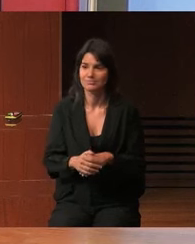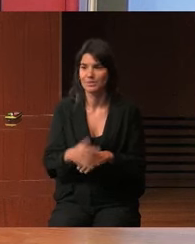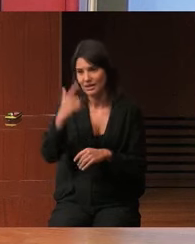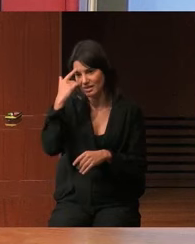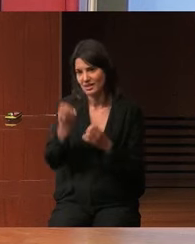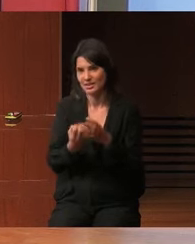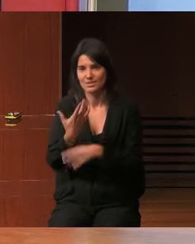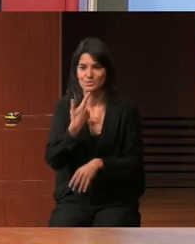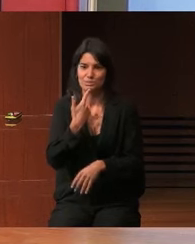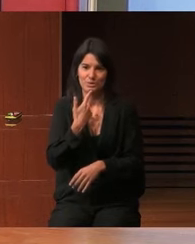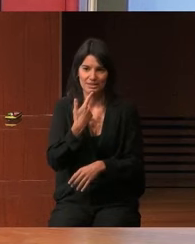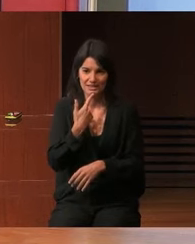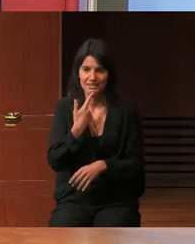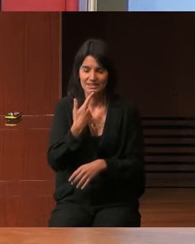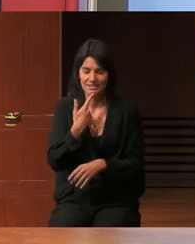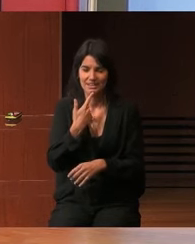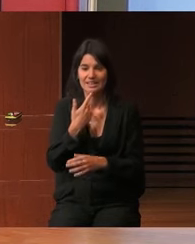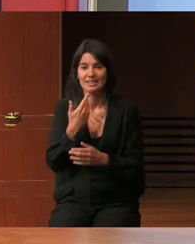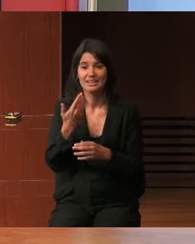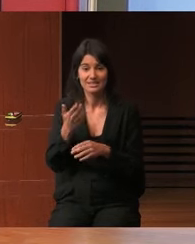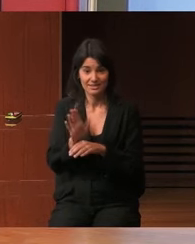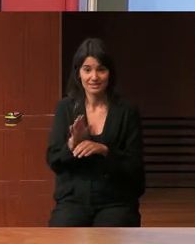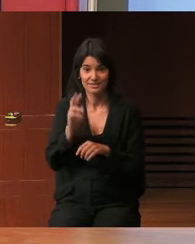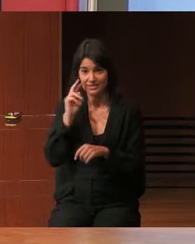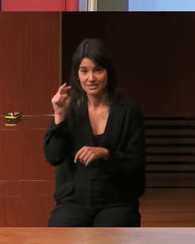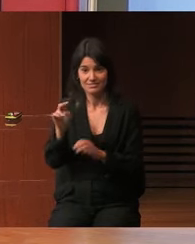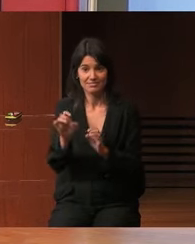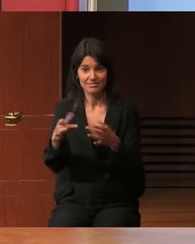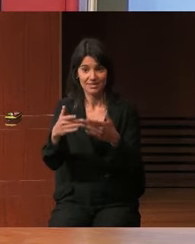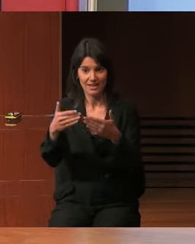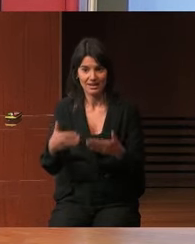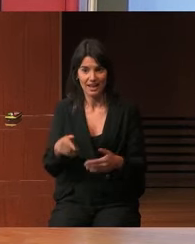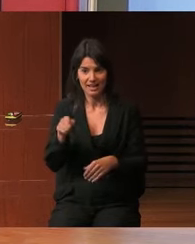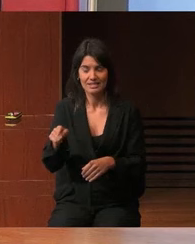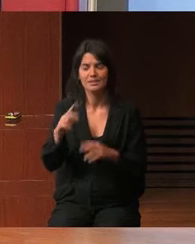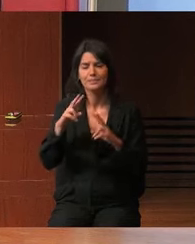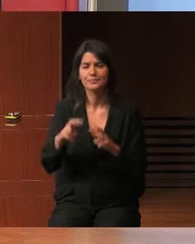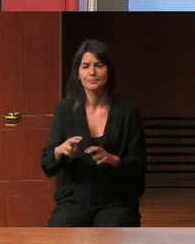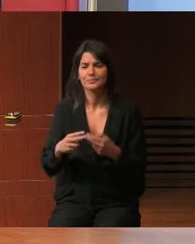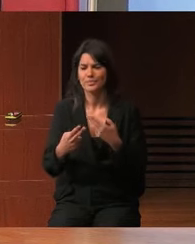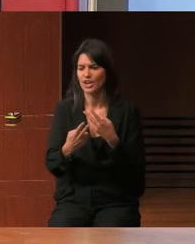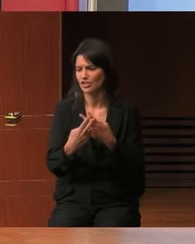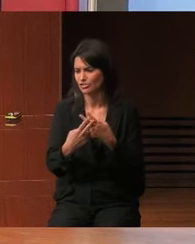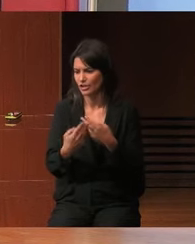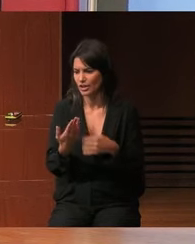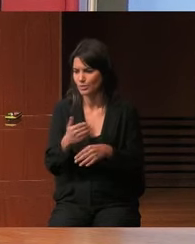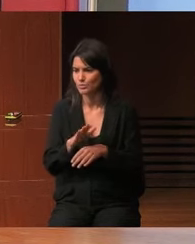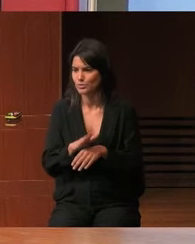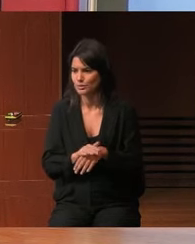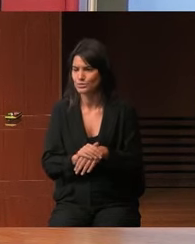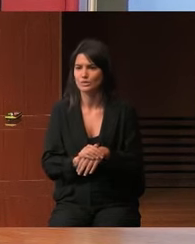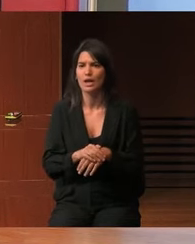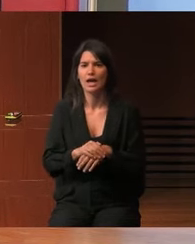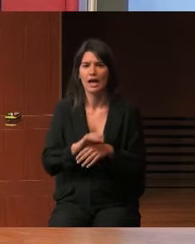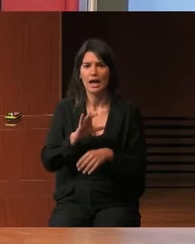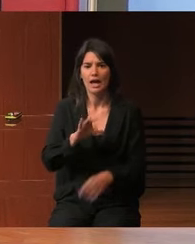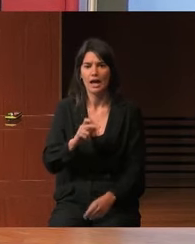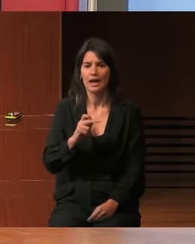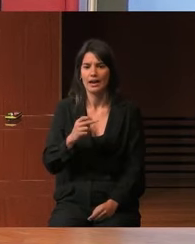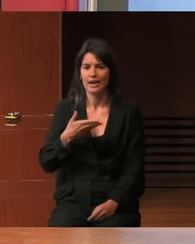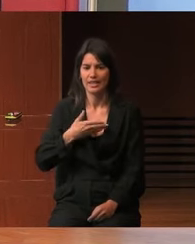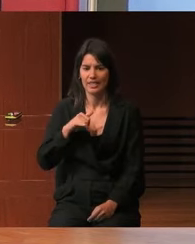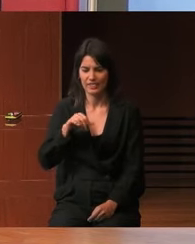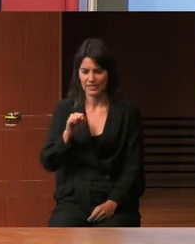criativos. E se nós formos online e pesquisarmos hashtags como hiding phones